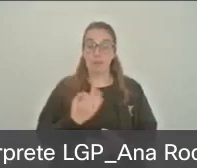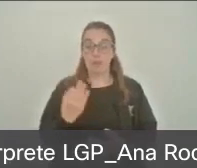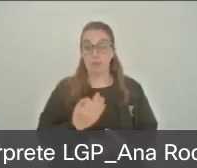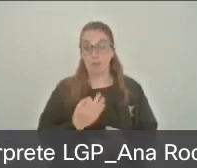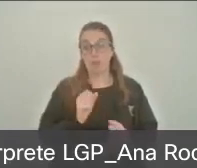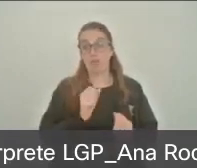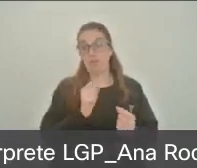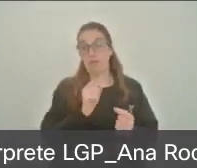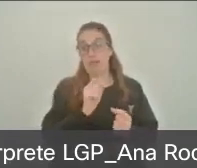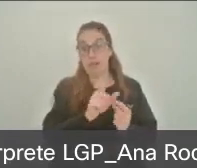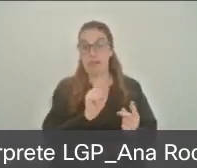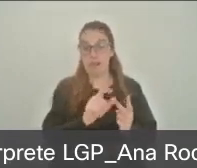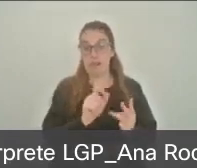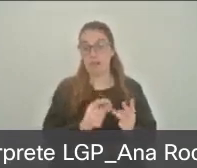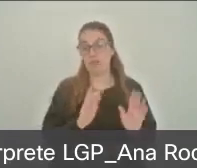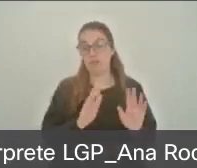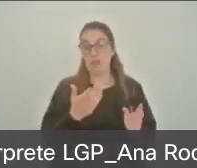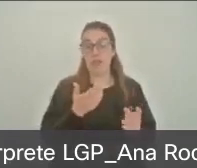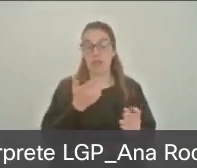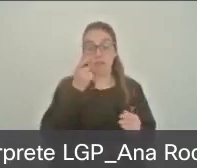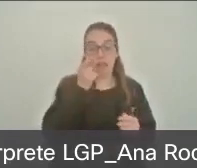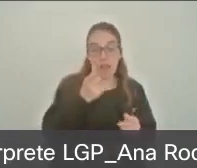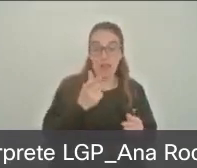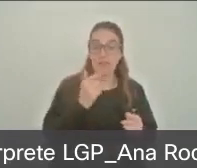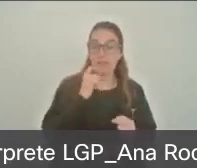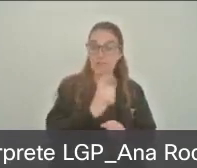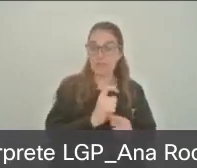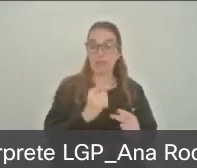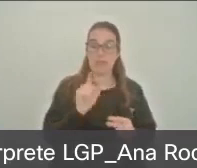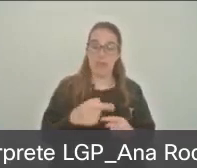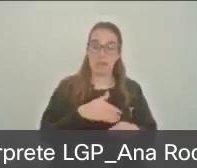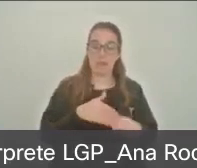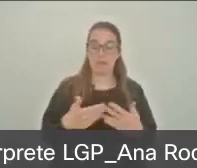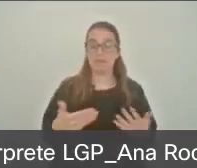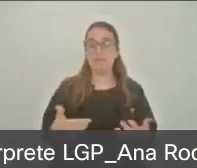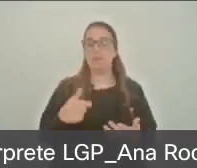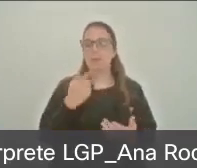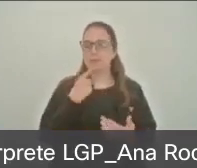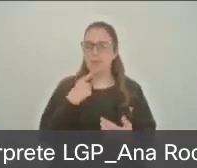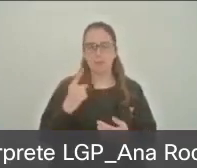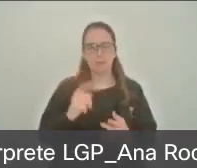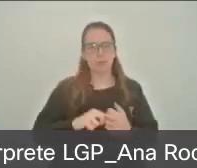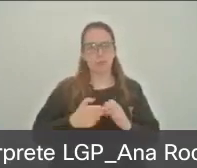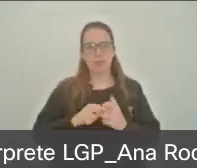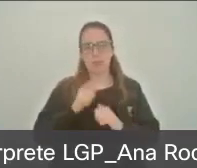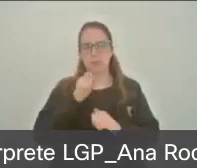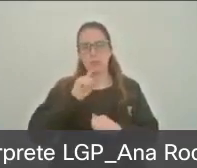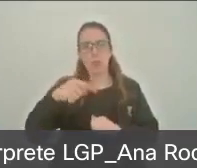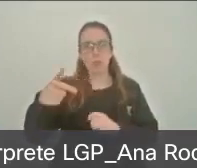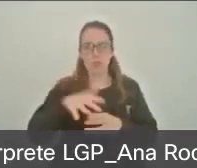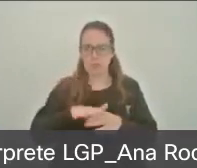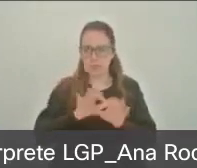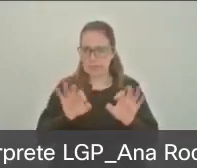prestadores no âmbito destes processos e porque se percebeu que era um problema que se poderia colocar também noutras